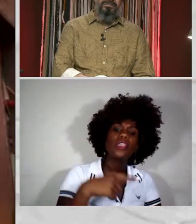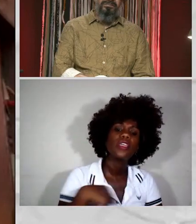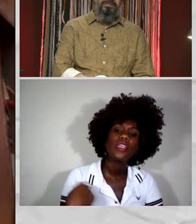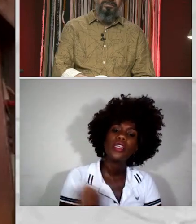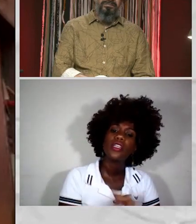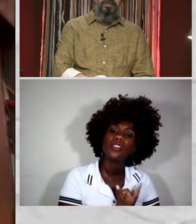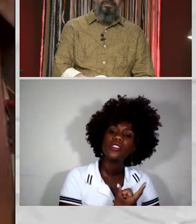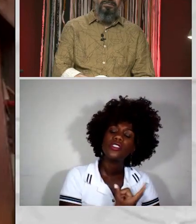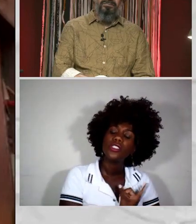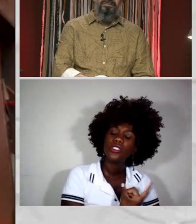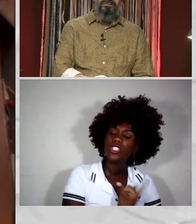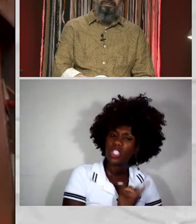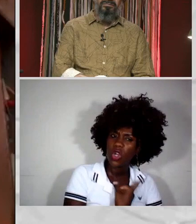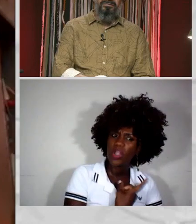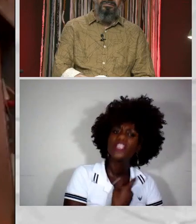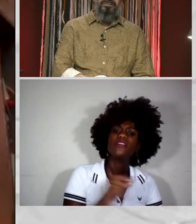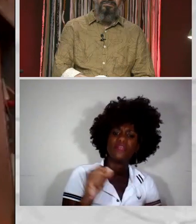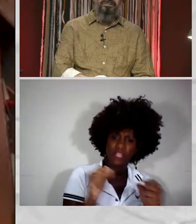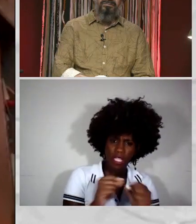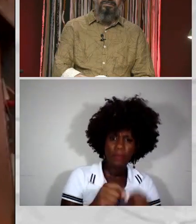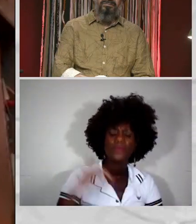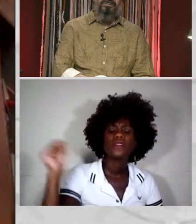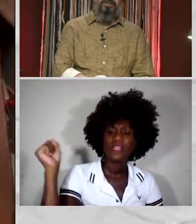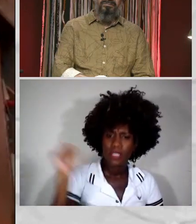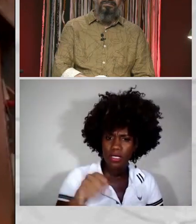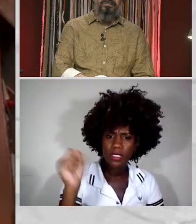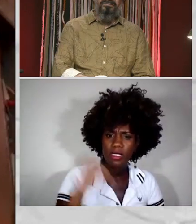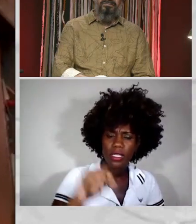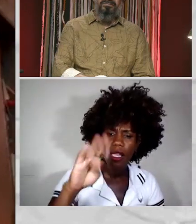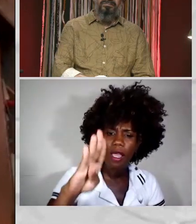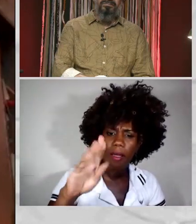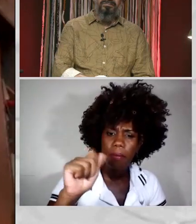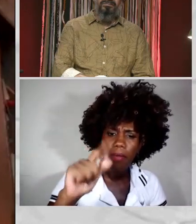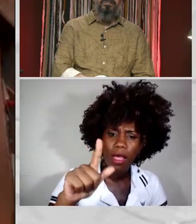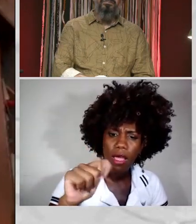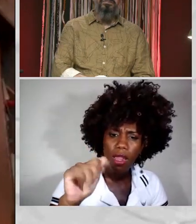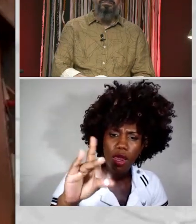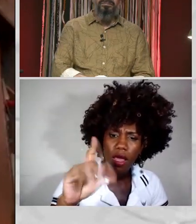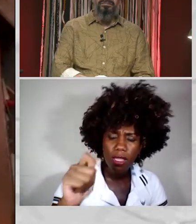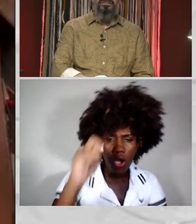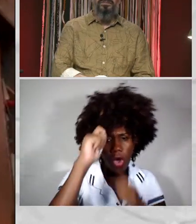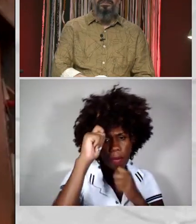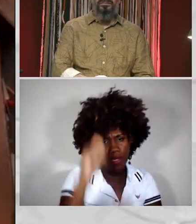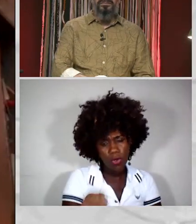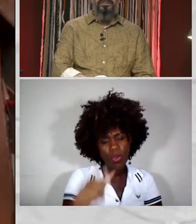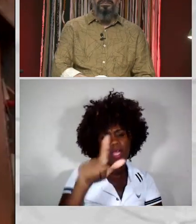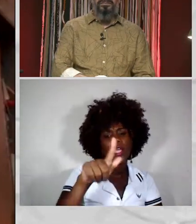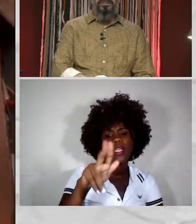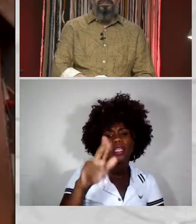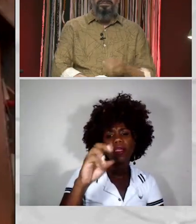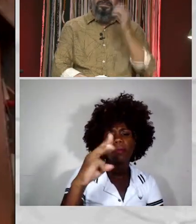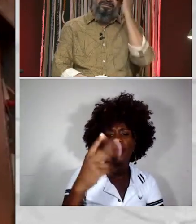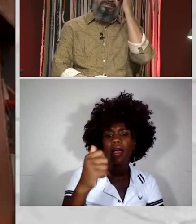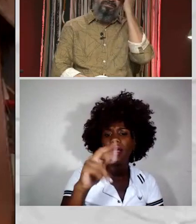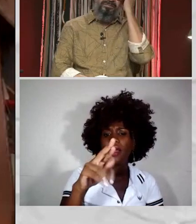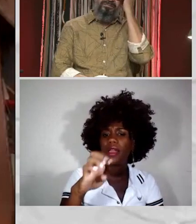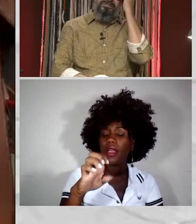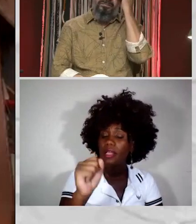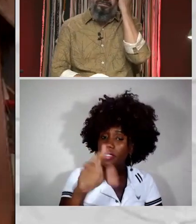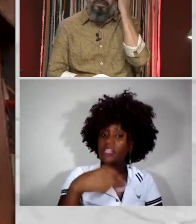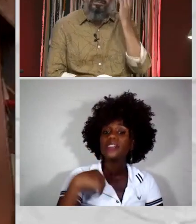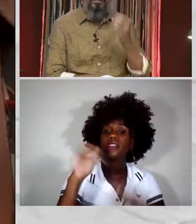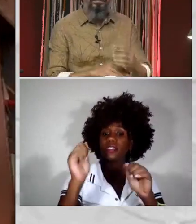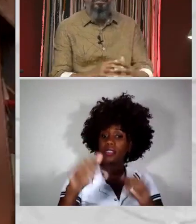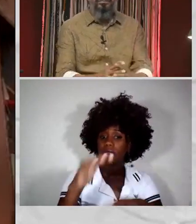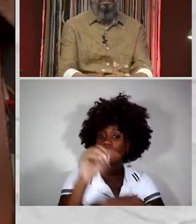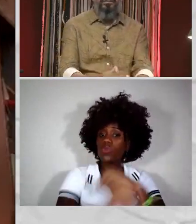não deixou de fazer a Balada Literária. Ela aconteceu em homenagem a Geni Guimarães em setembro do ano passado. Este ano, a gente já